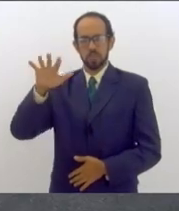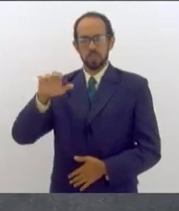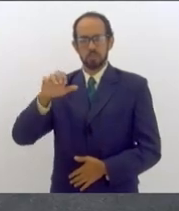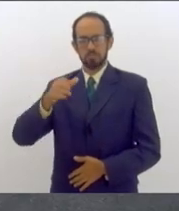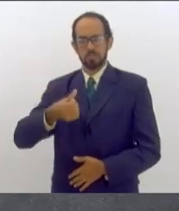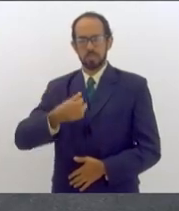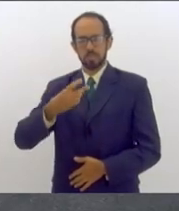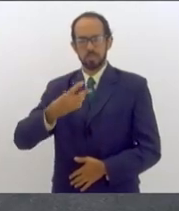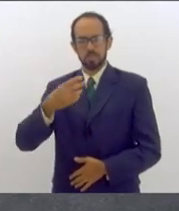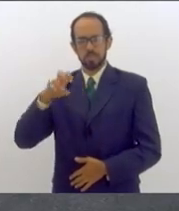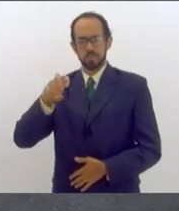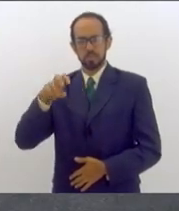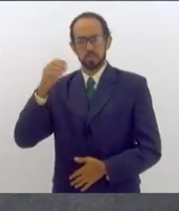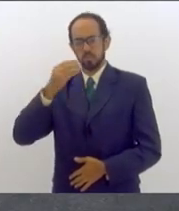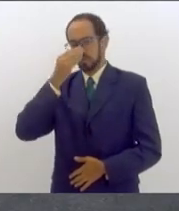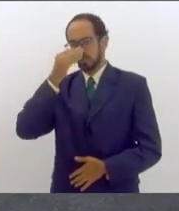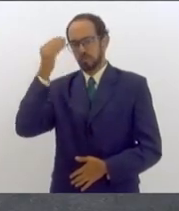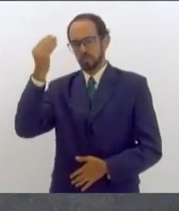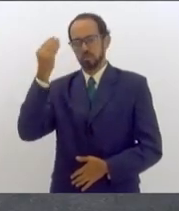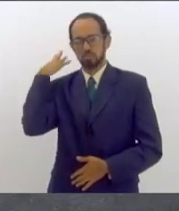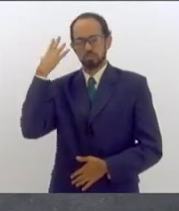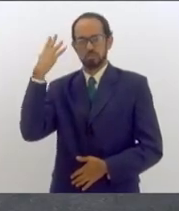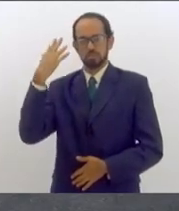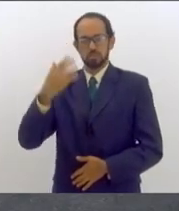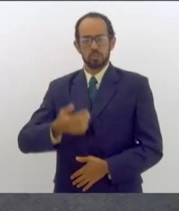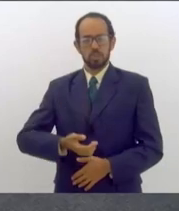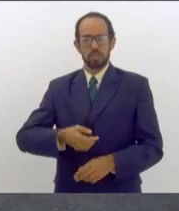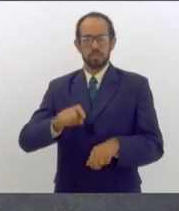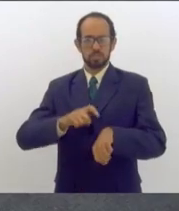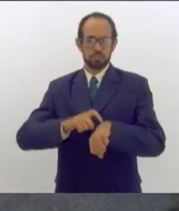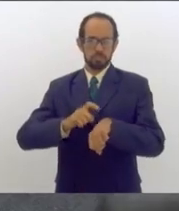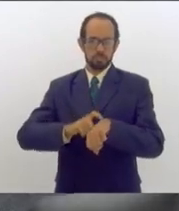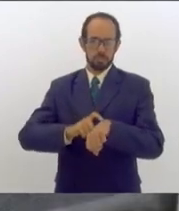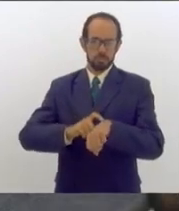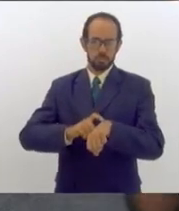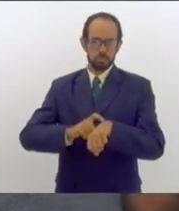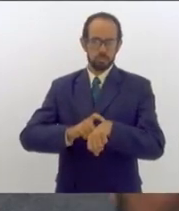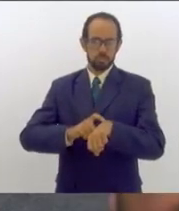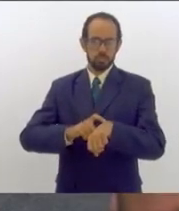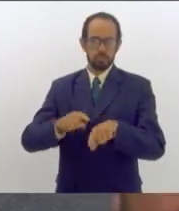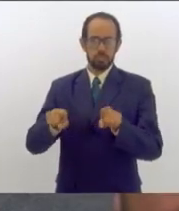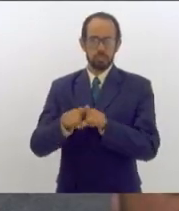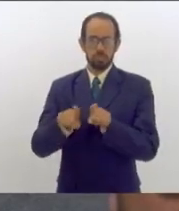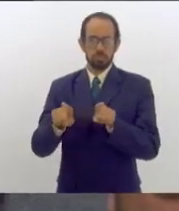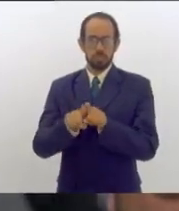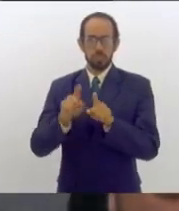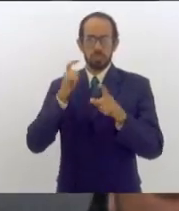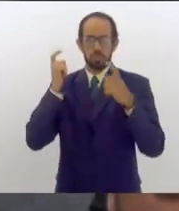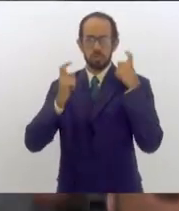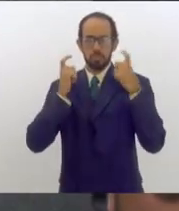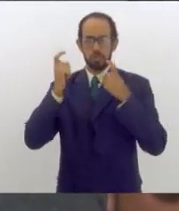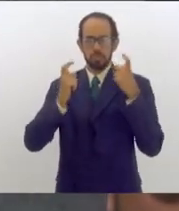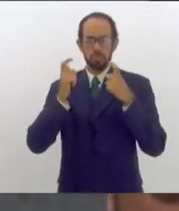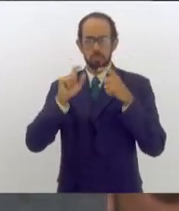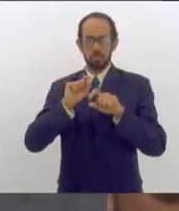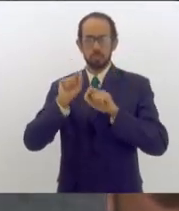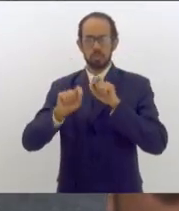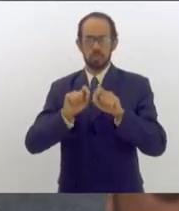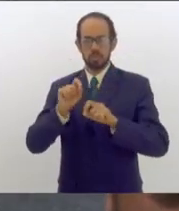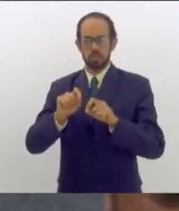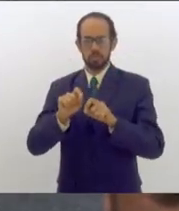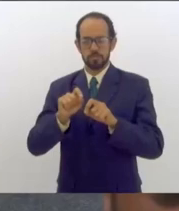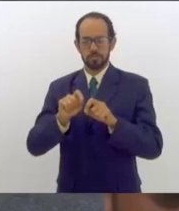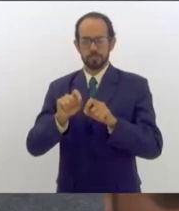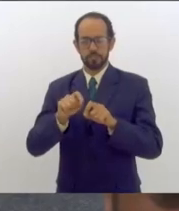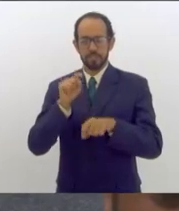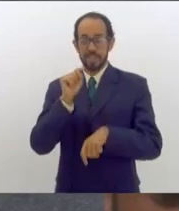completamente desrespeitada nesse momento e fica aqui senhora Presidente também uma preocupação é onde